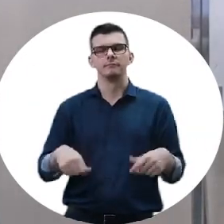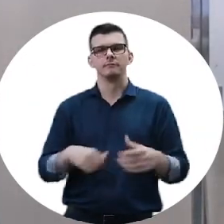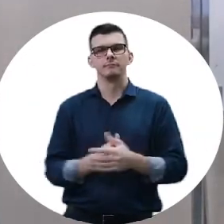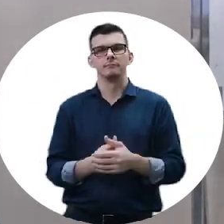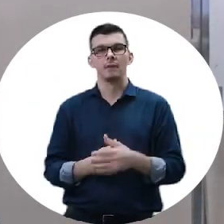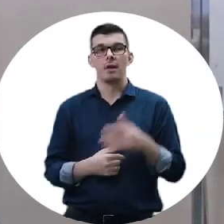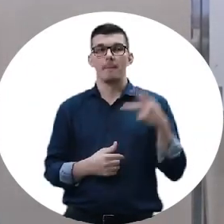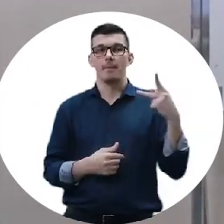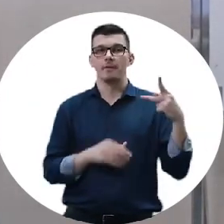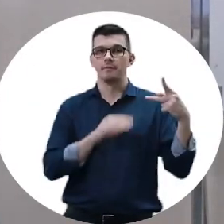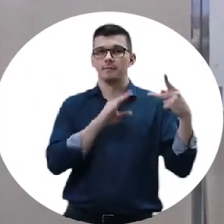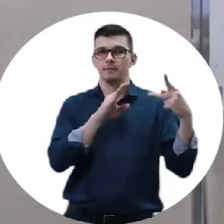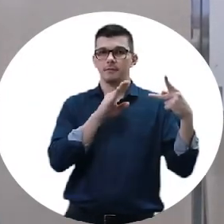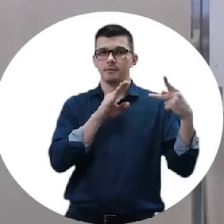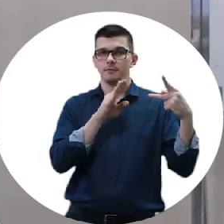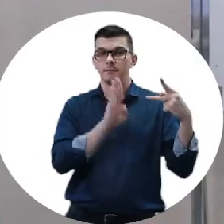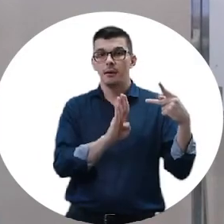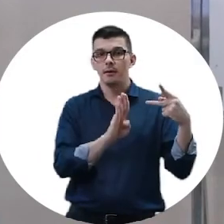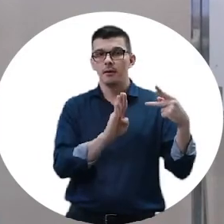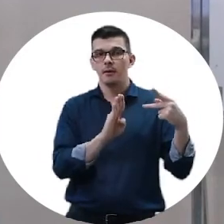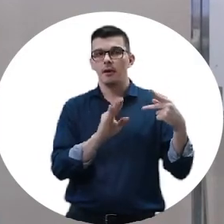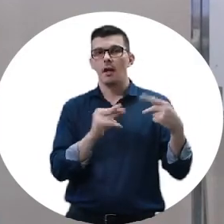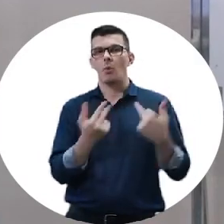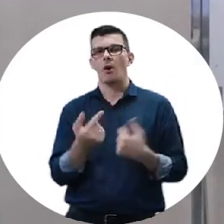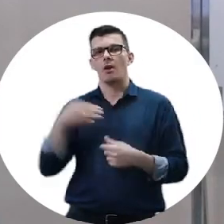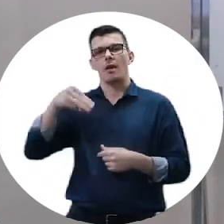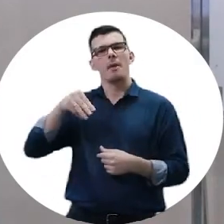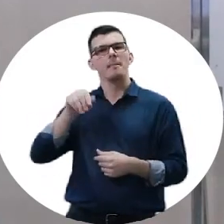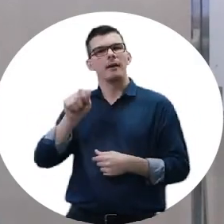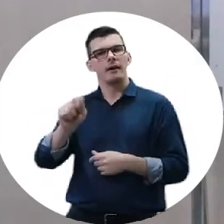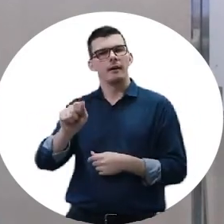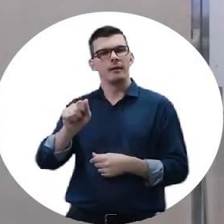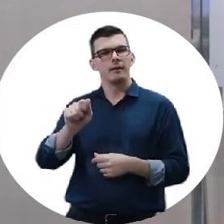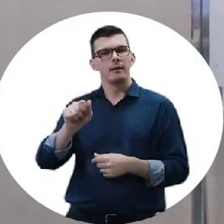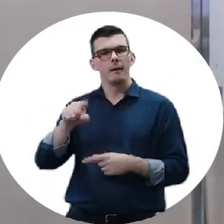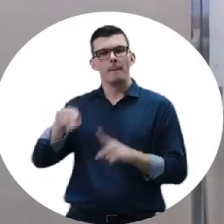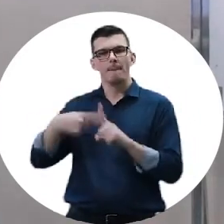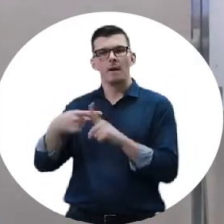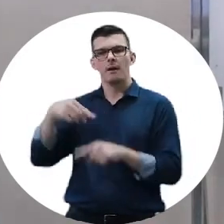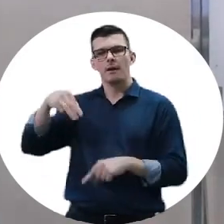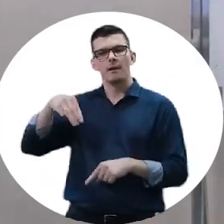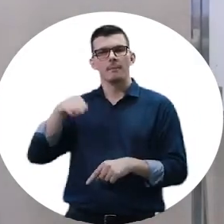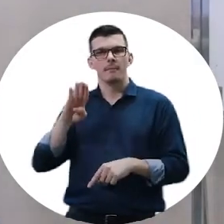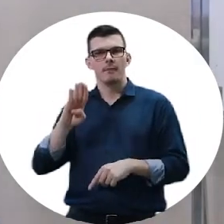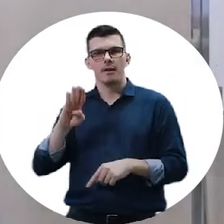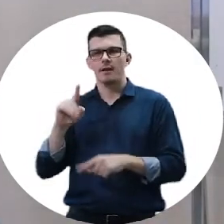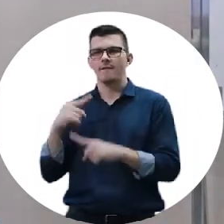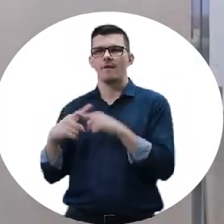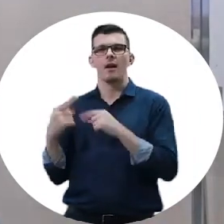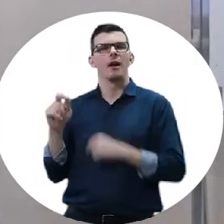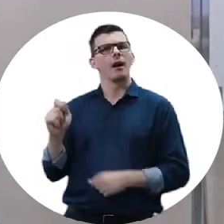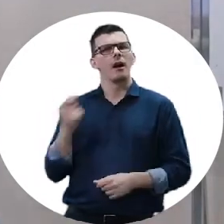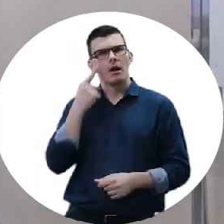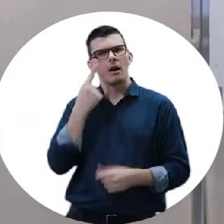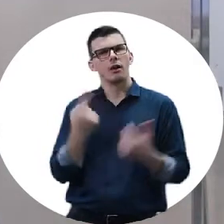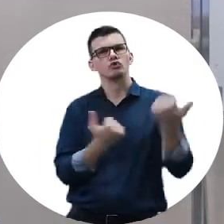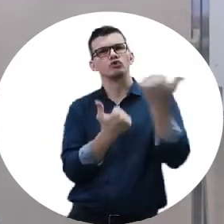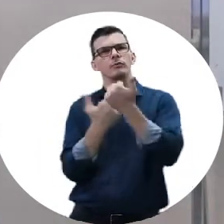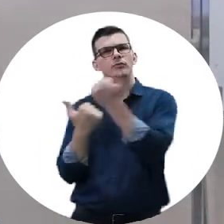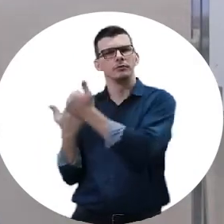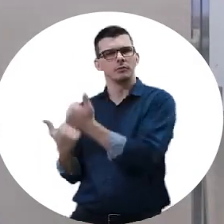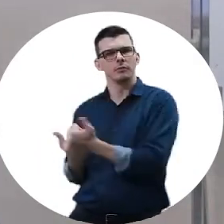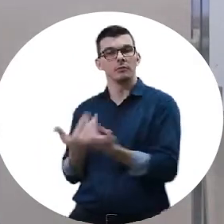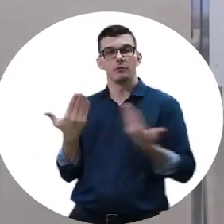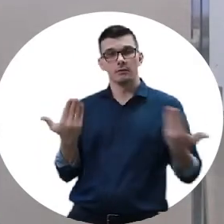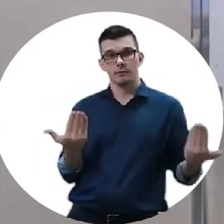o peso de B igual a massa de A mais a massa de B vezes A. Quanto é o peso de B? O